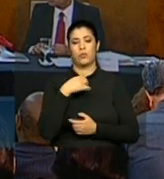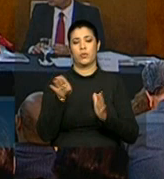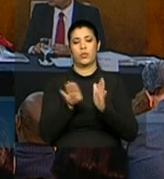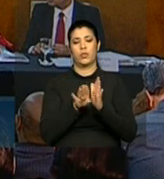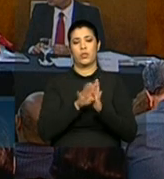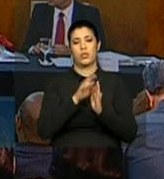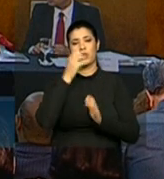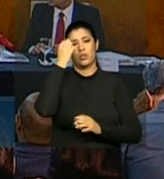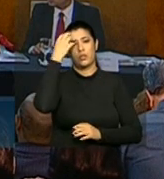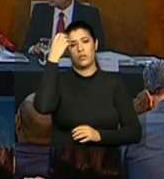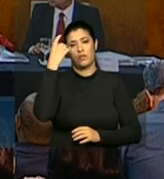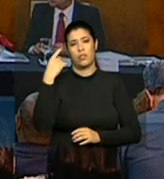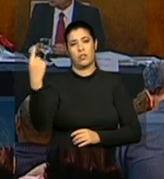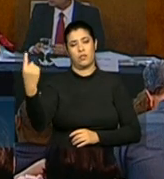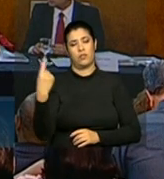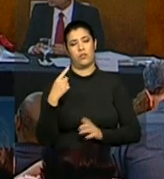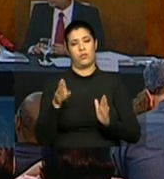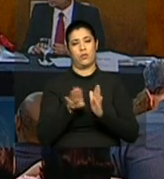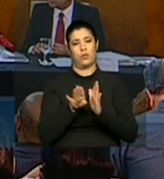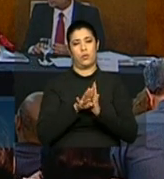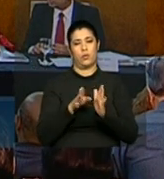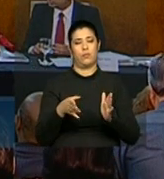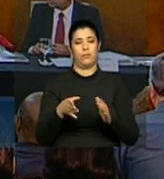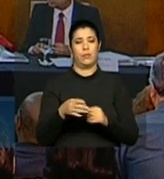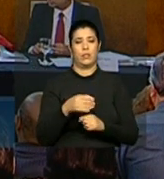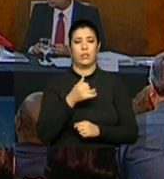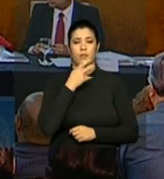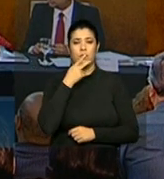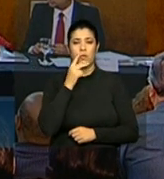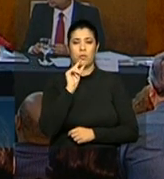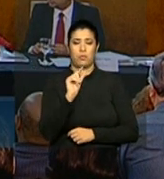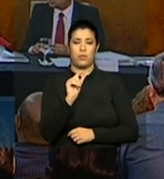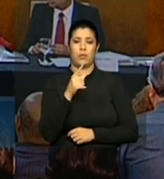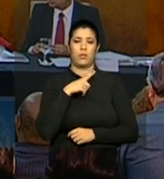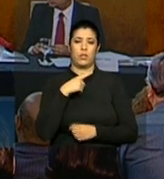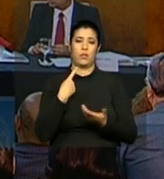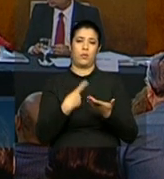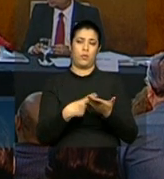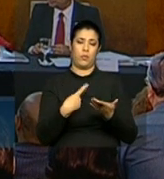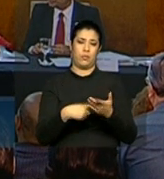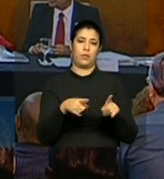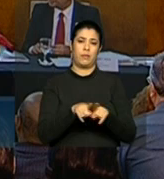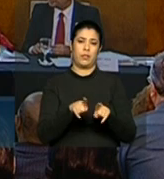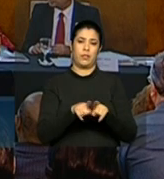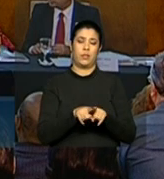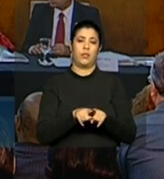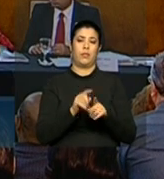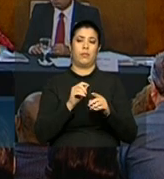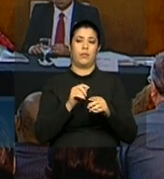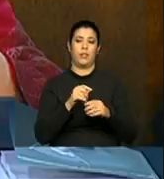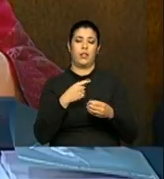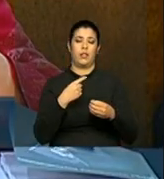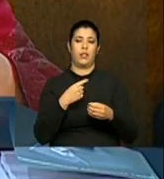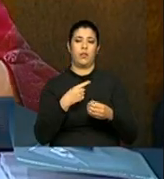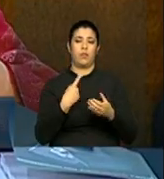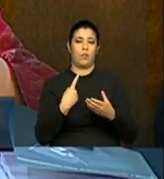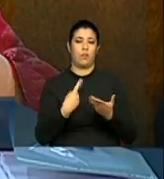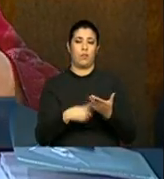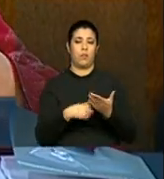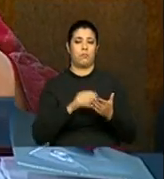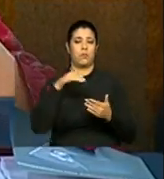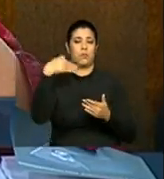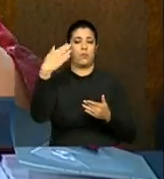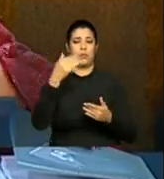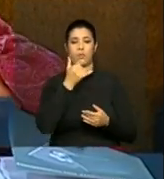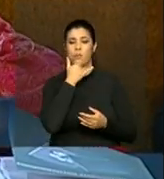viagem agora, vim direto do aeroporto e tenho um um compromisso, uma agenda externa agora importante que eu